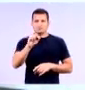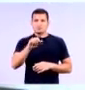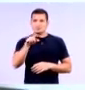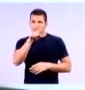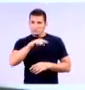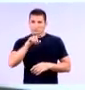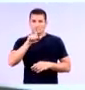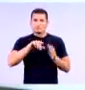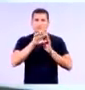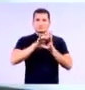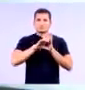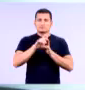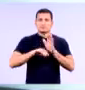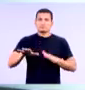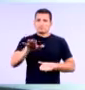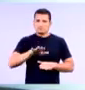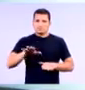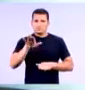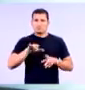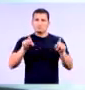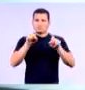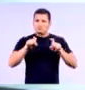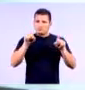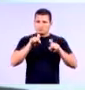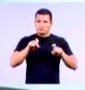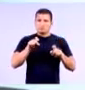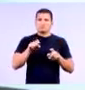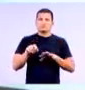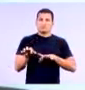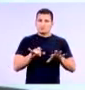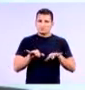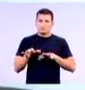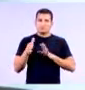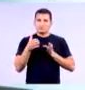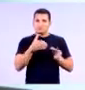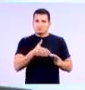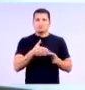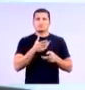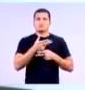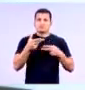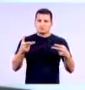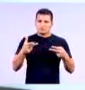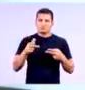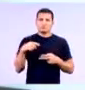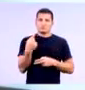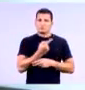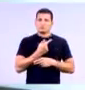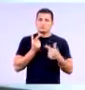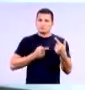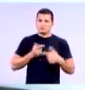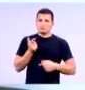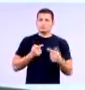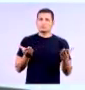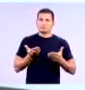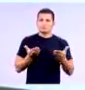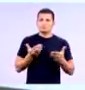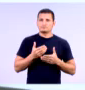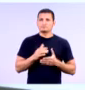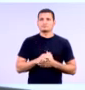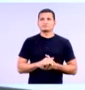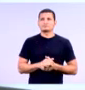da área de informática, mais especificamente a programação orientada a objetos, que nós vamos descobrir bastante, nós vamos discutir bastante hoje, né? Então vamos